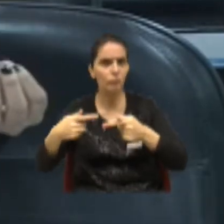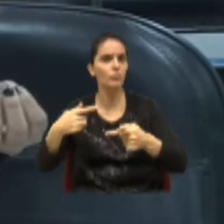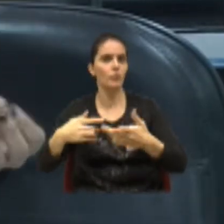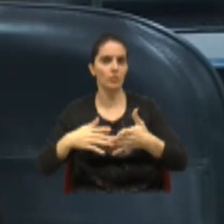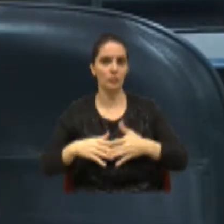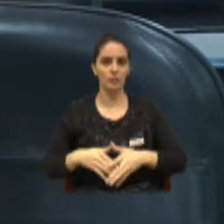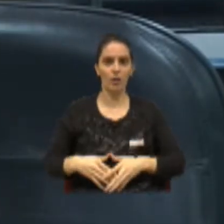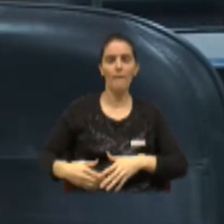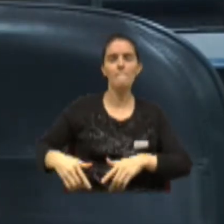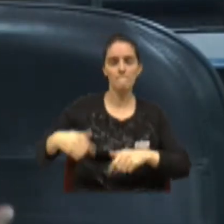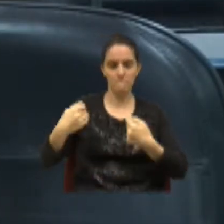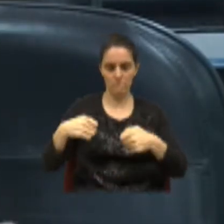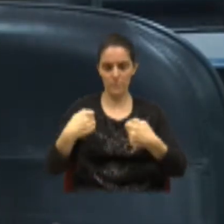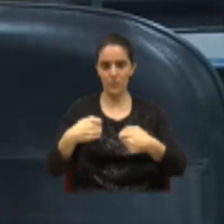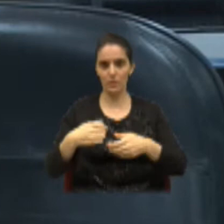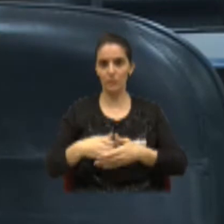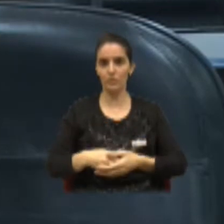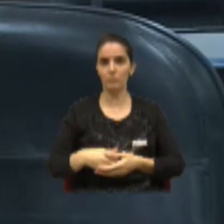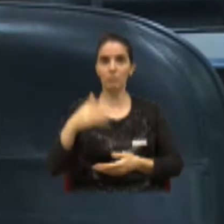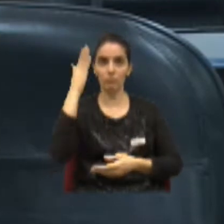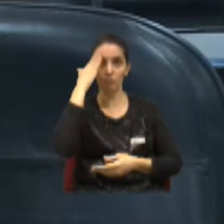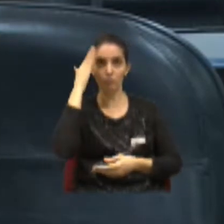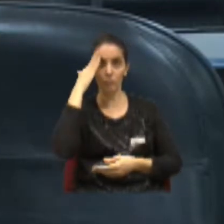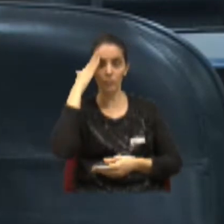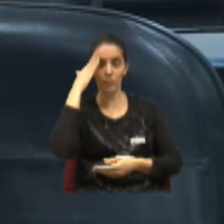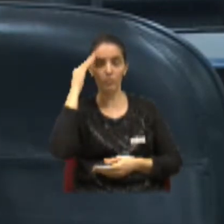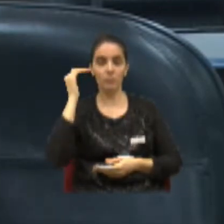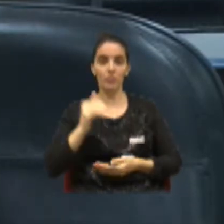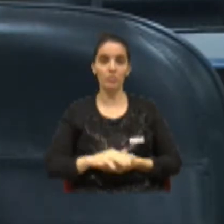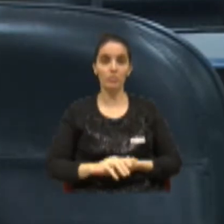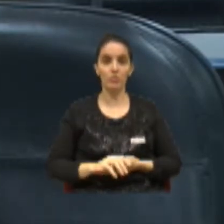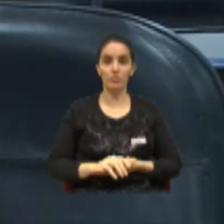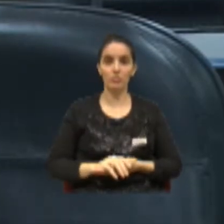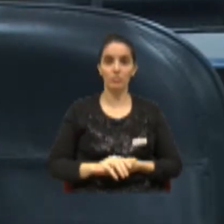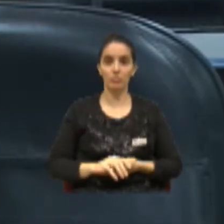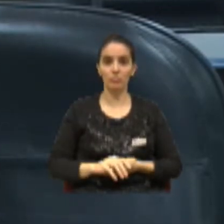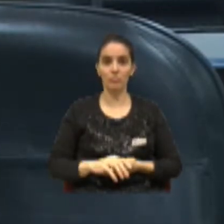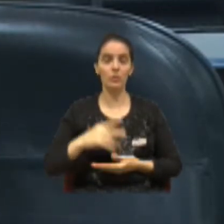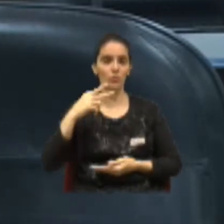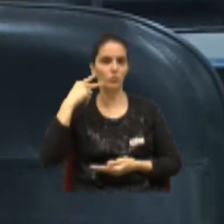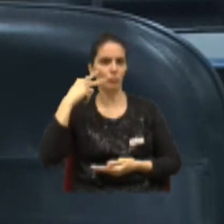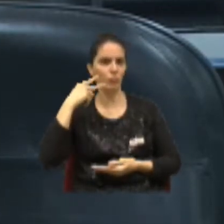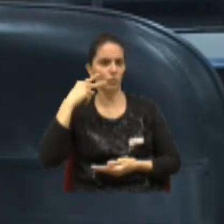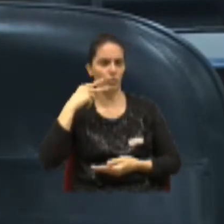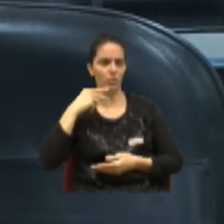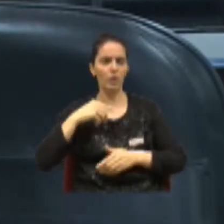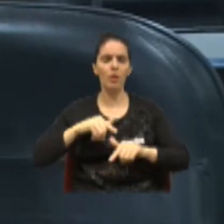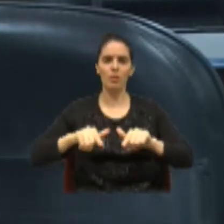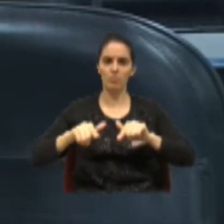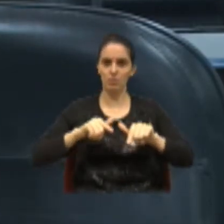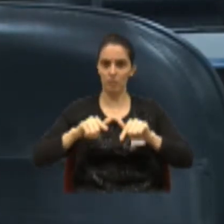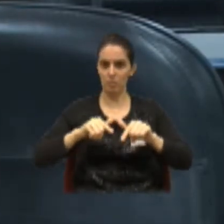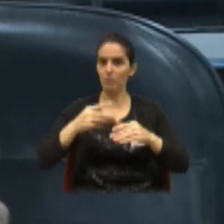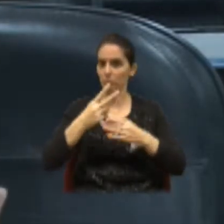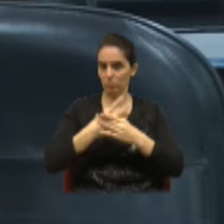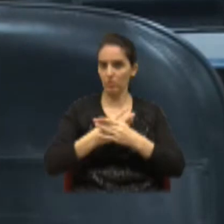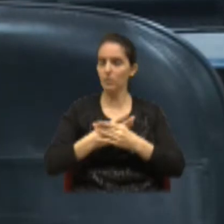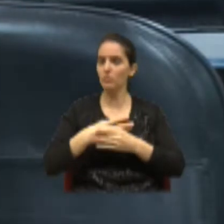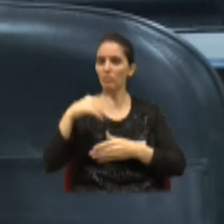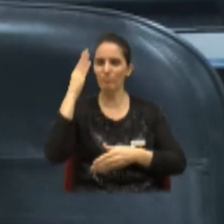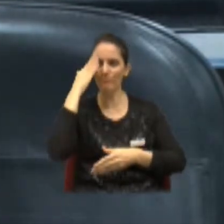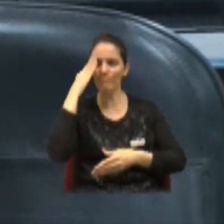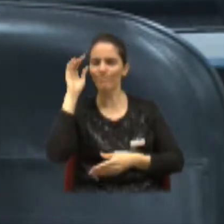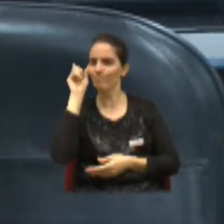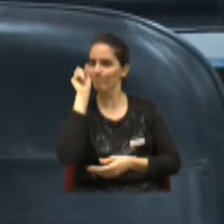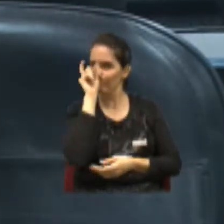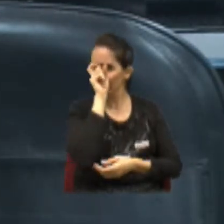fomento de debate. Sabemos das amarras relacionadas à iniciativa de um parlamentar. Nós que convivemos aqui na Câmara, sabemos o quão difícil